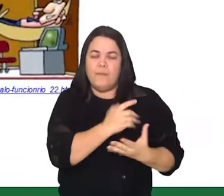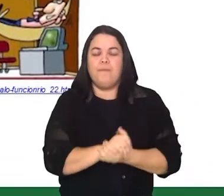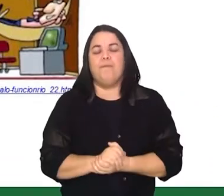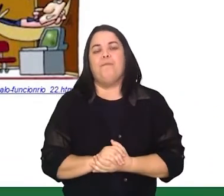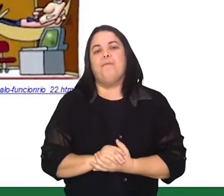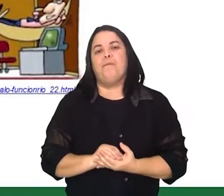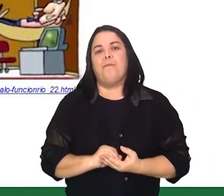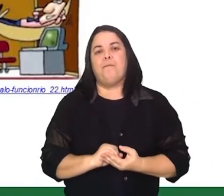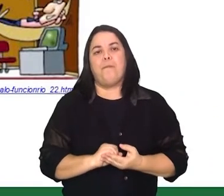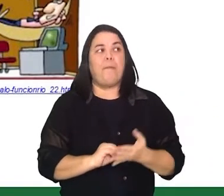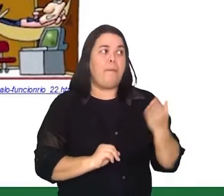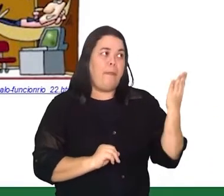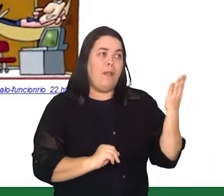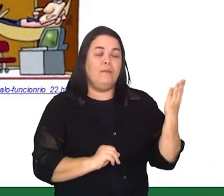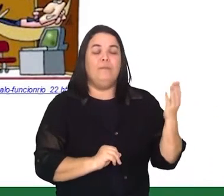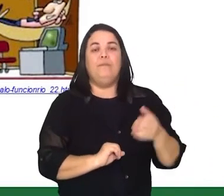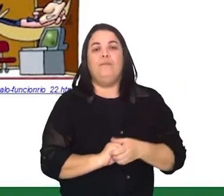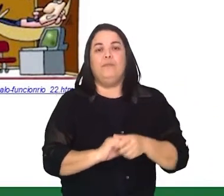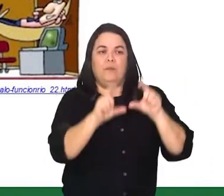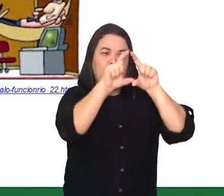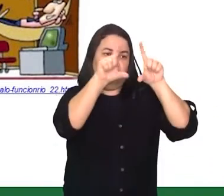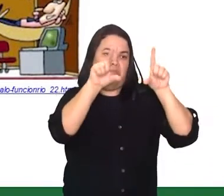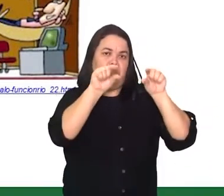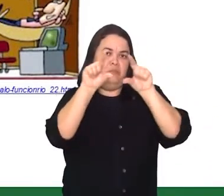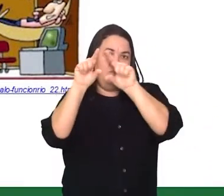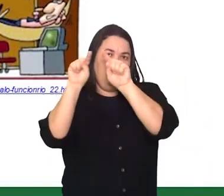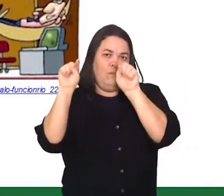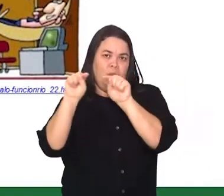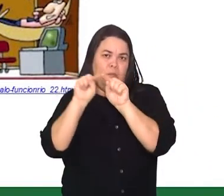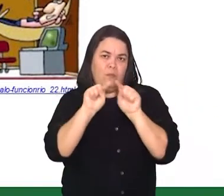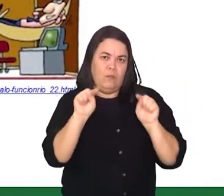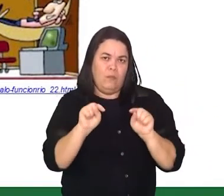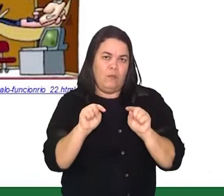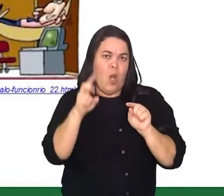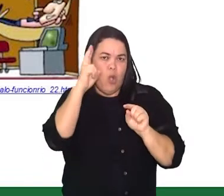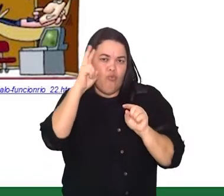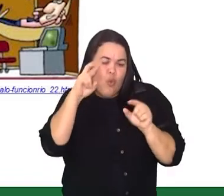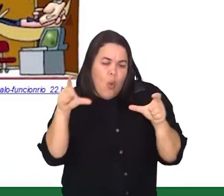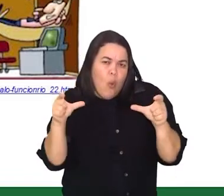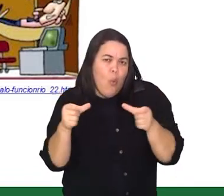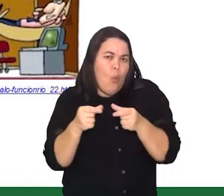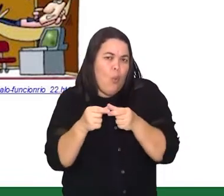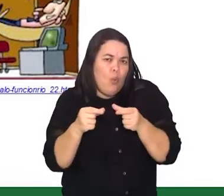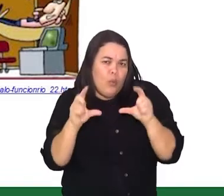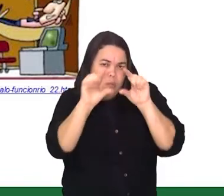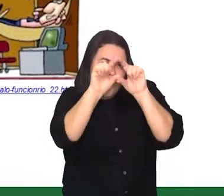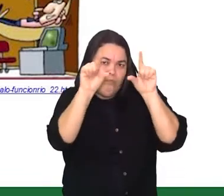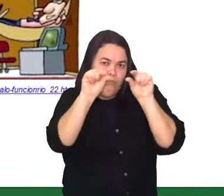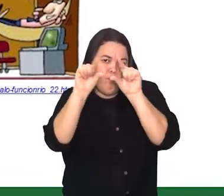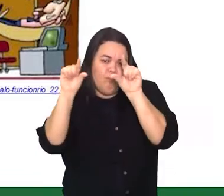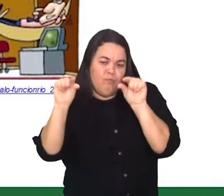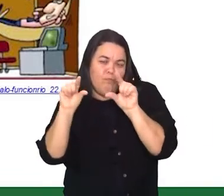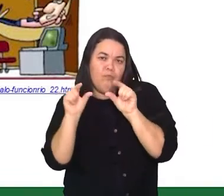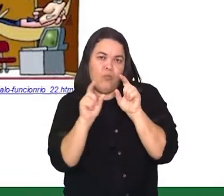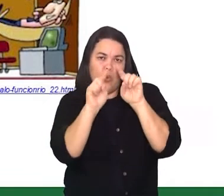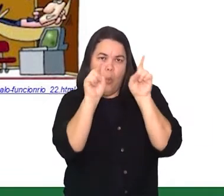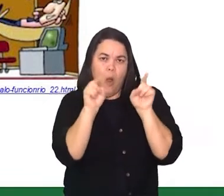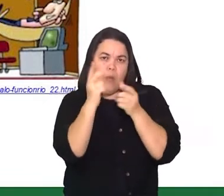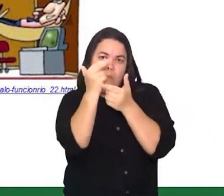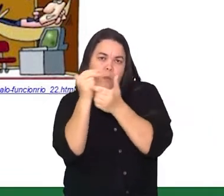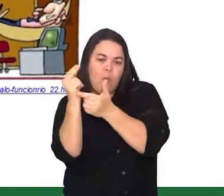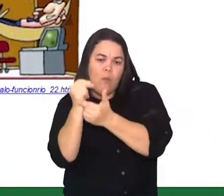vejam, tira, tirinha ou tira, é uma história, uma narrativa curta, em quadros, e